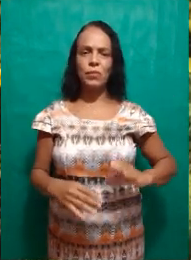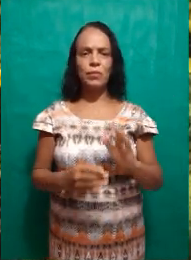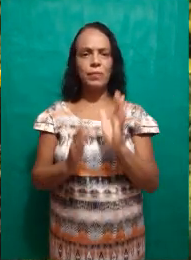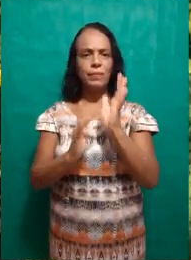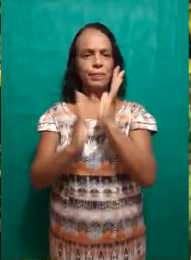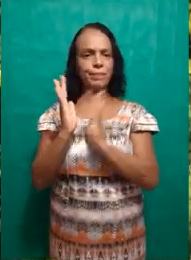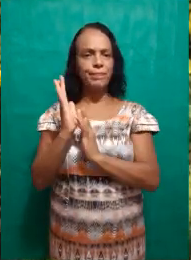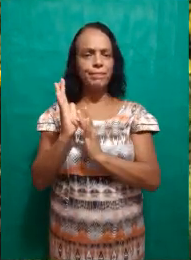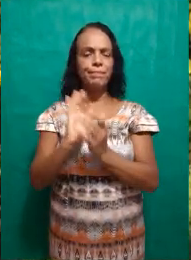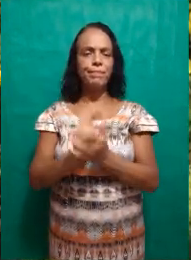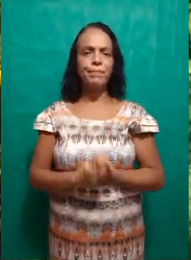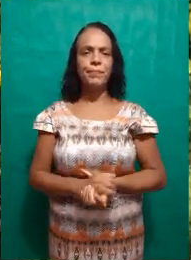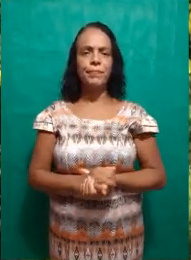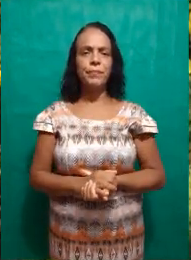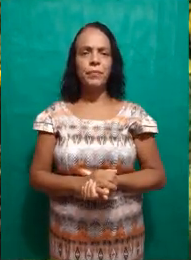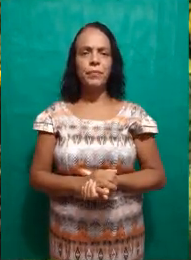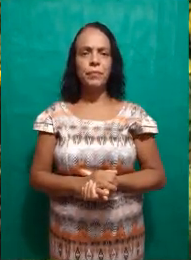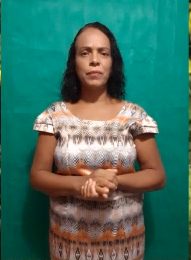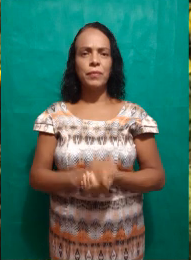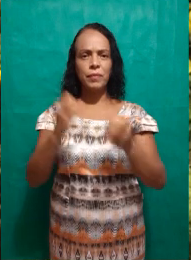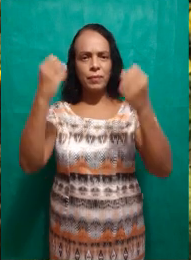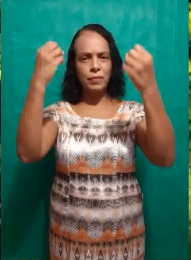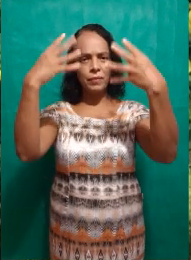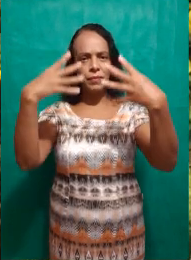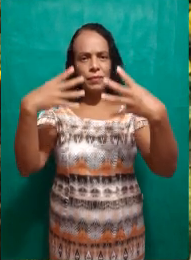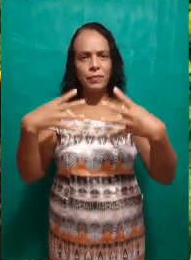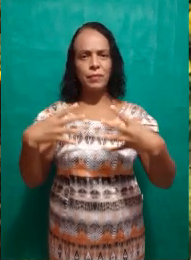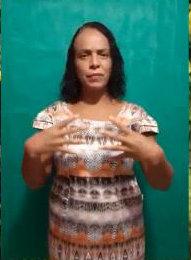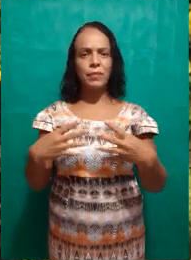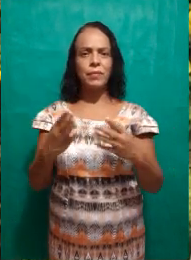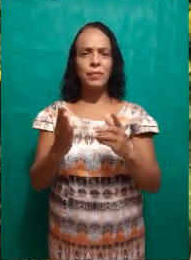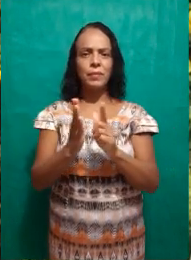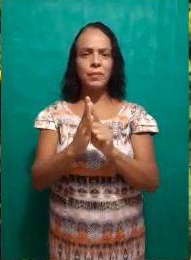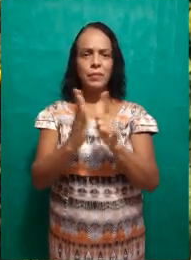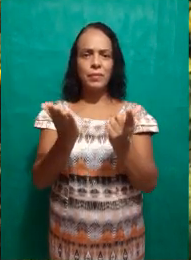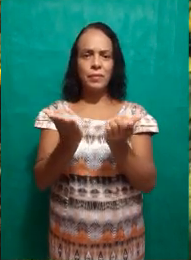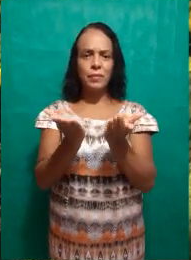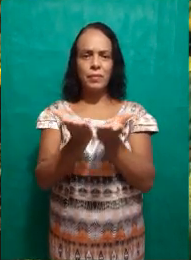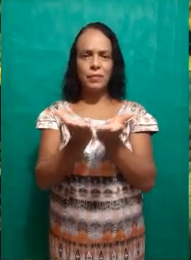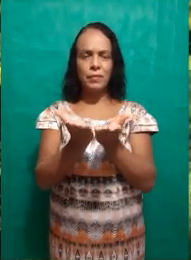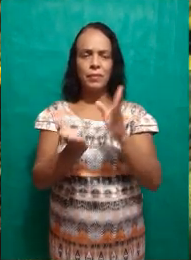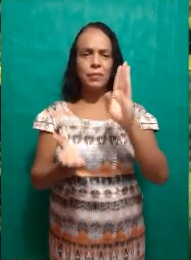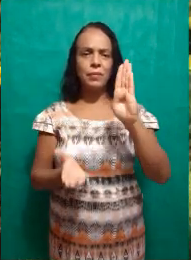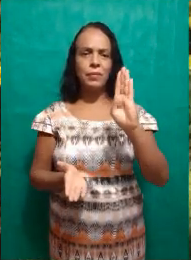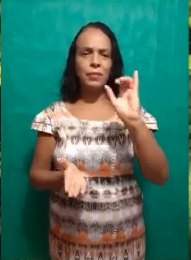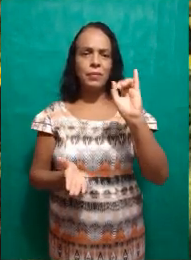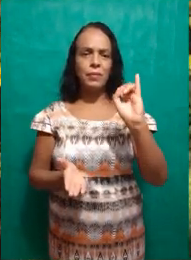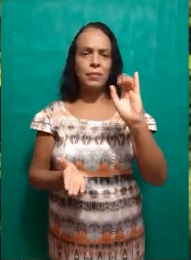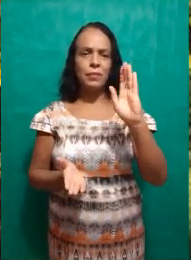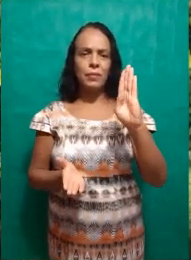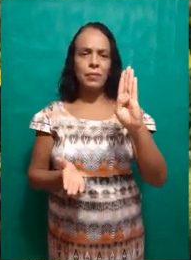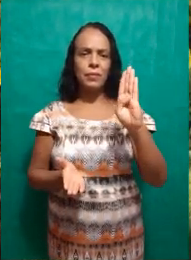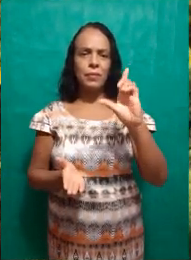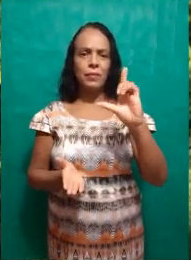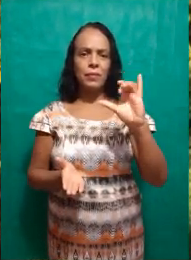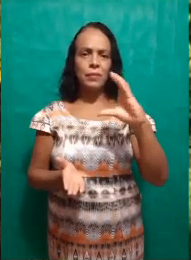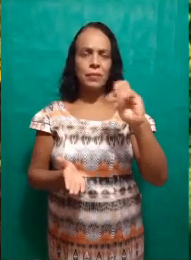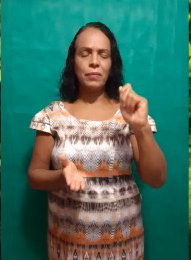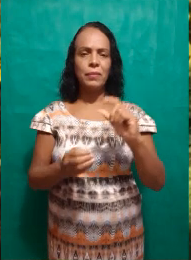Salvador Jesus Cristo e descrita biblicamente dentro